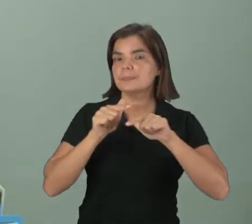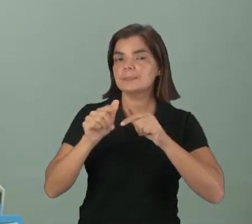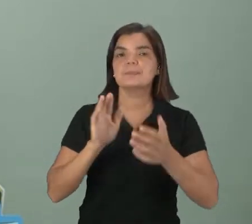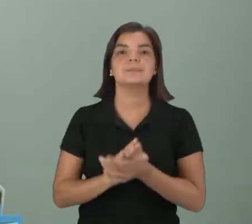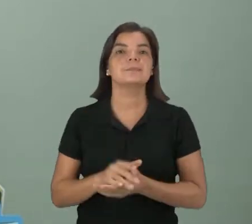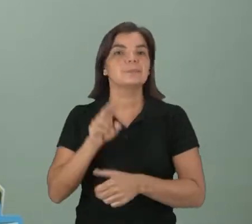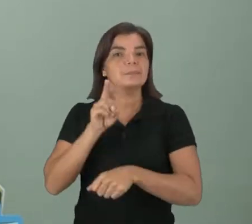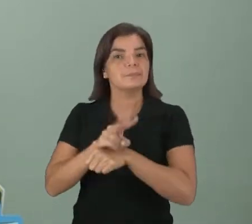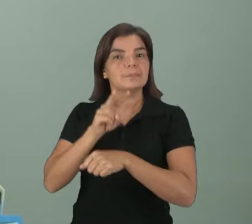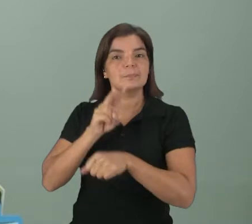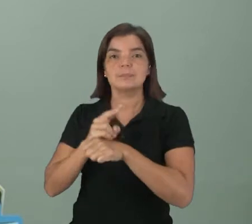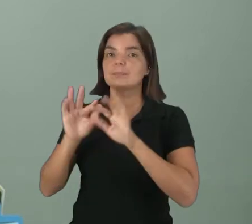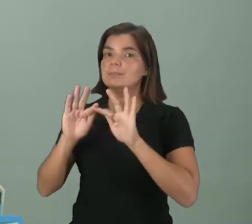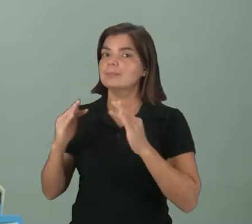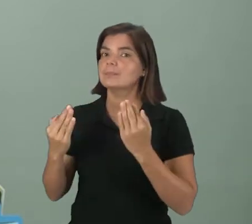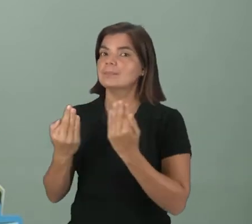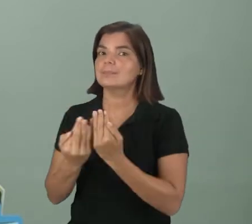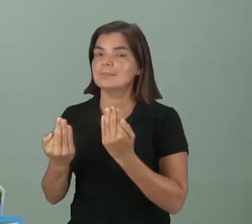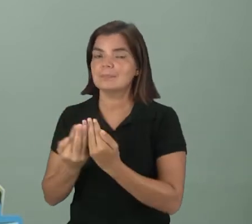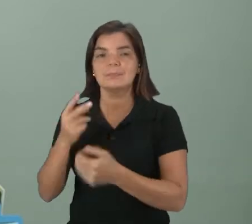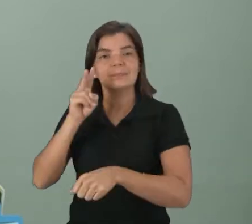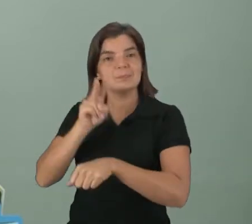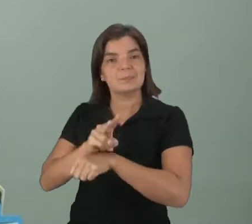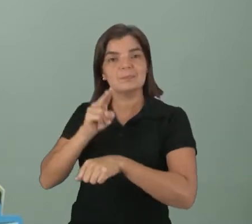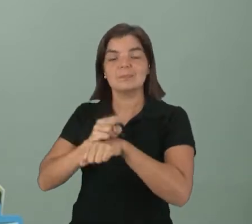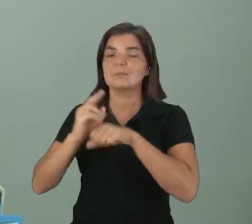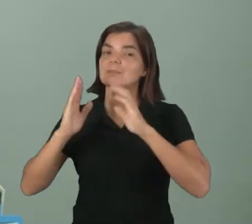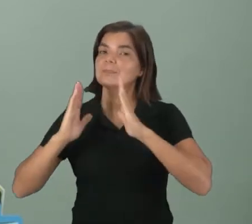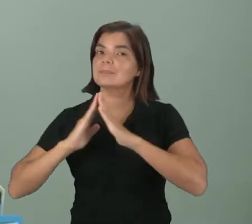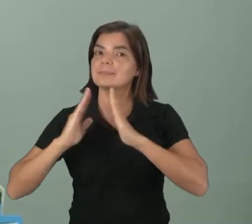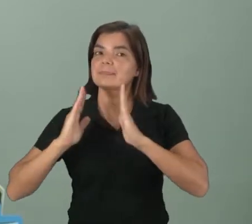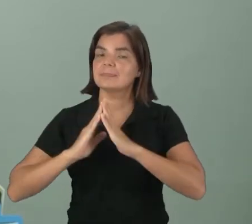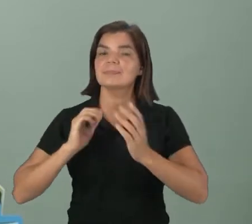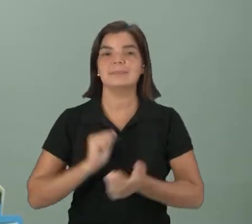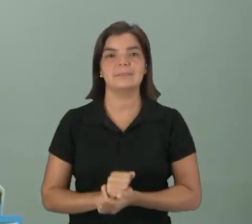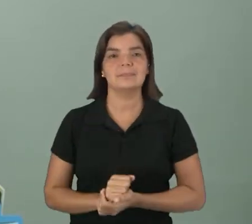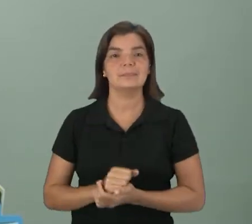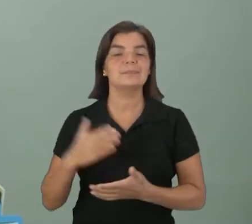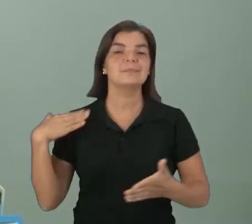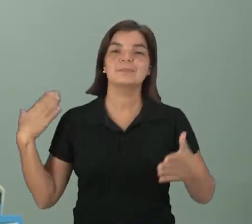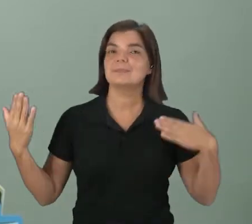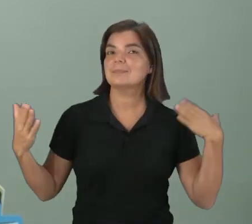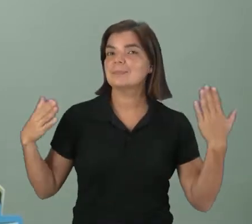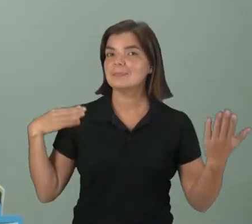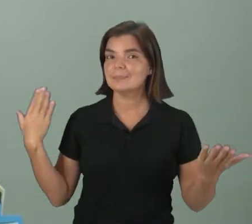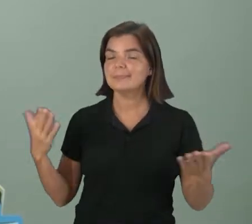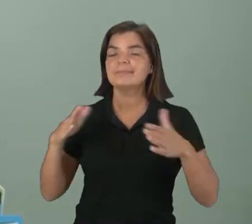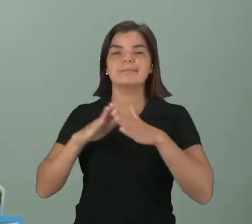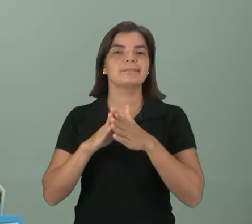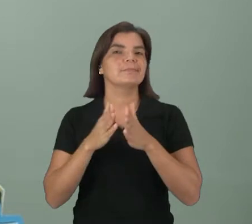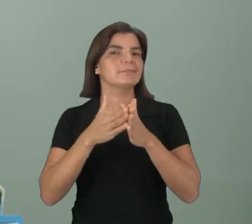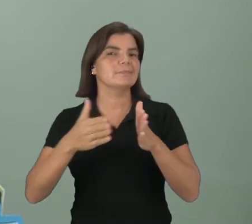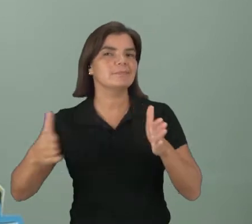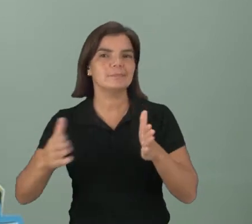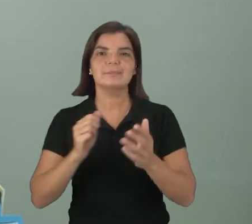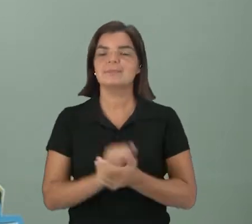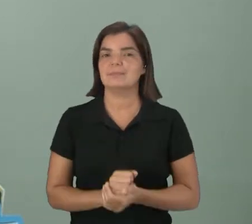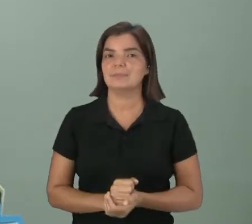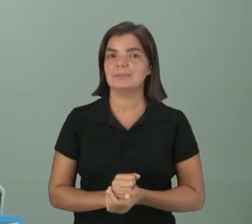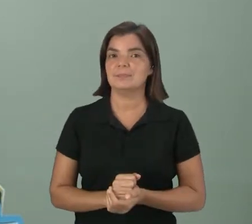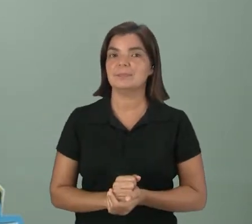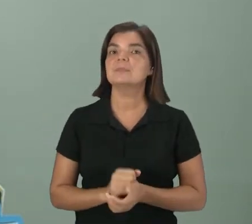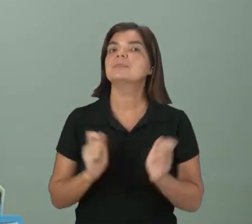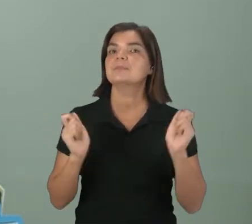para cuidar da sua família cuidar da sua casa se divertir enfim podemos